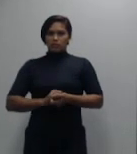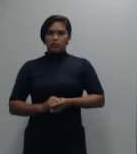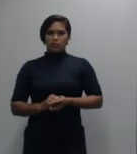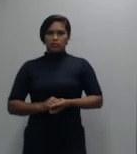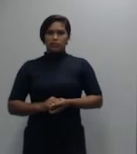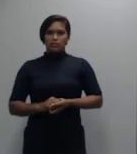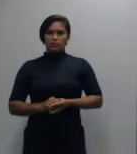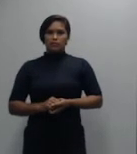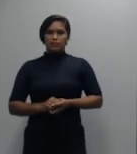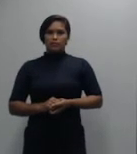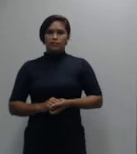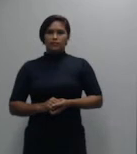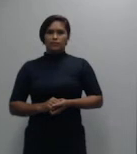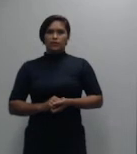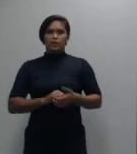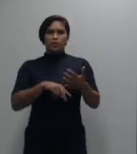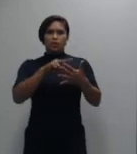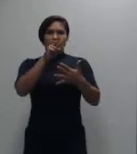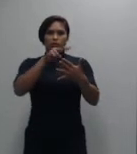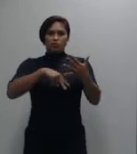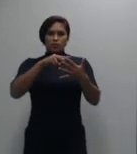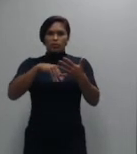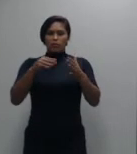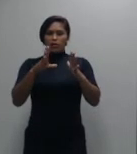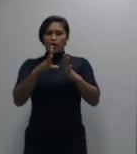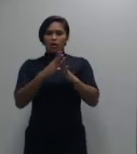Oi e Maria aumenta